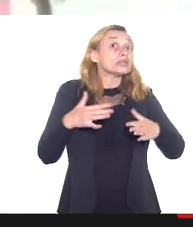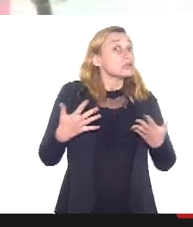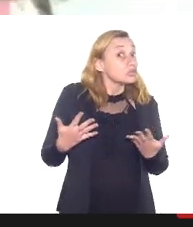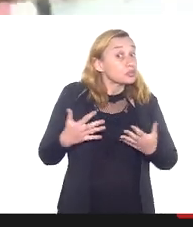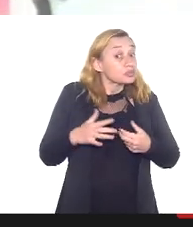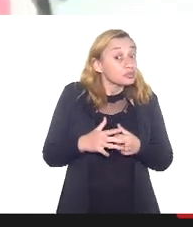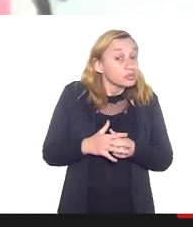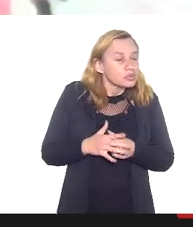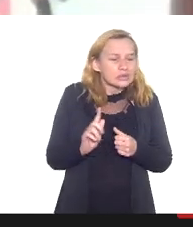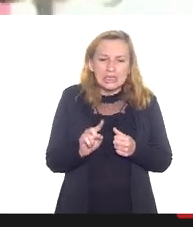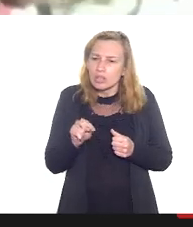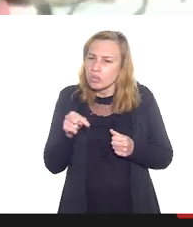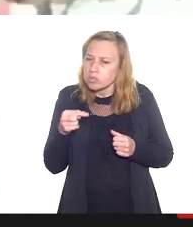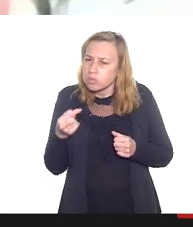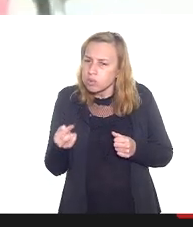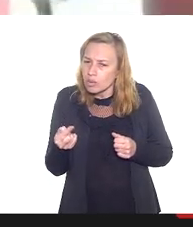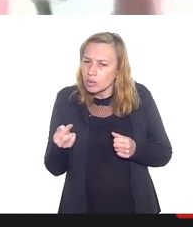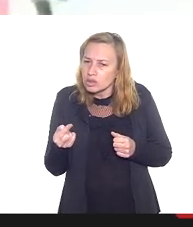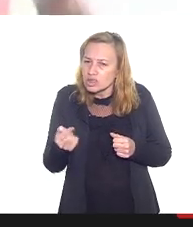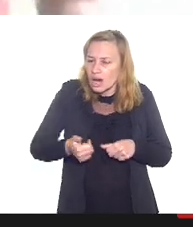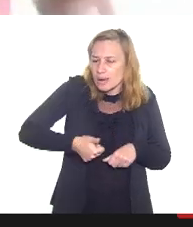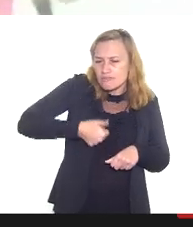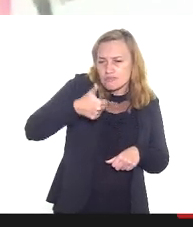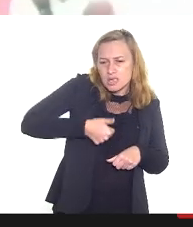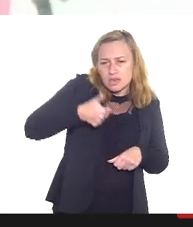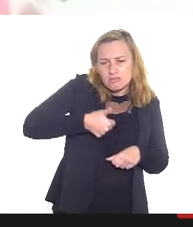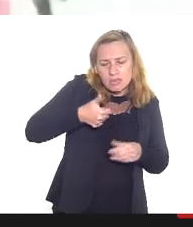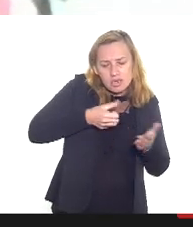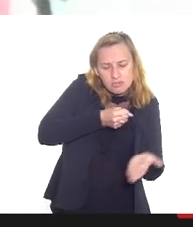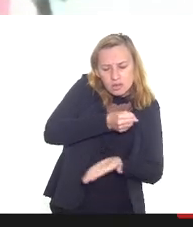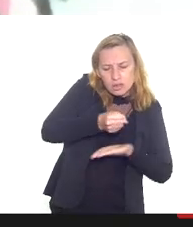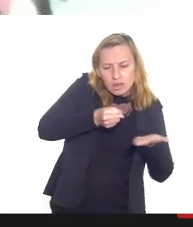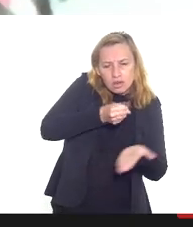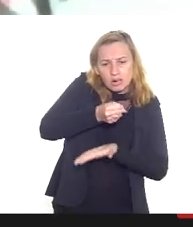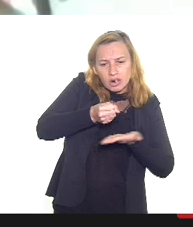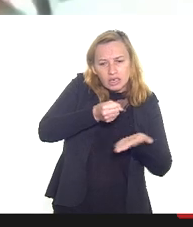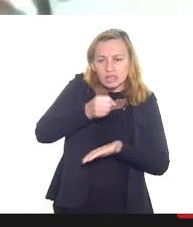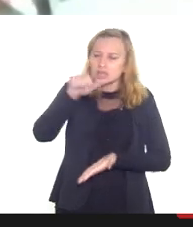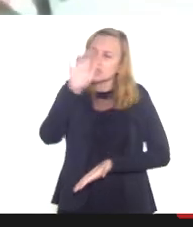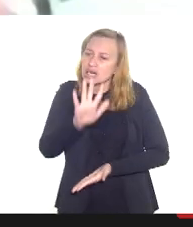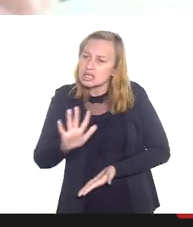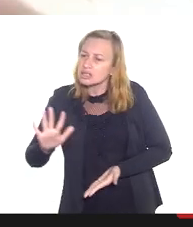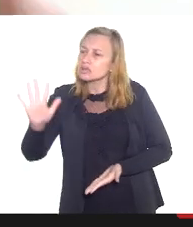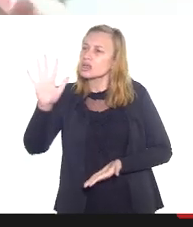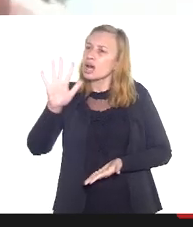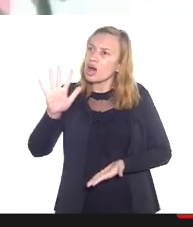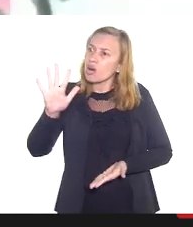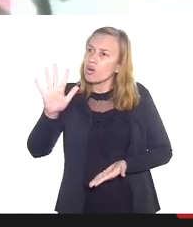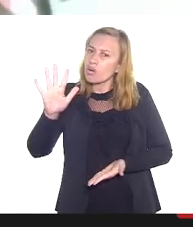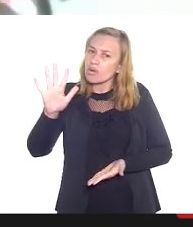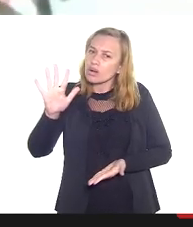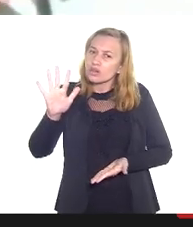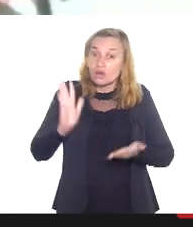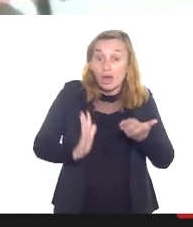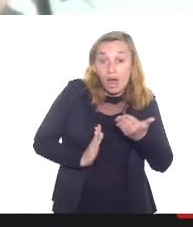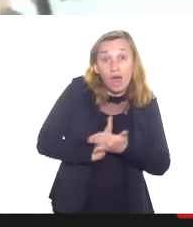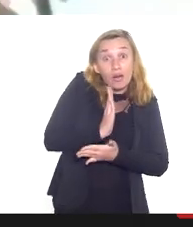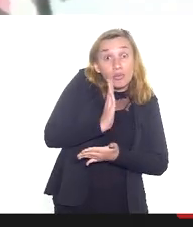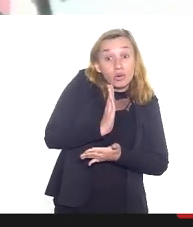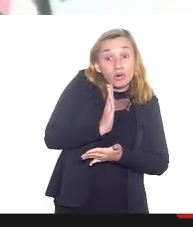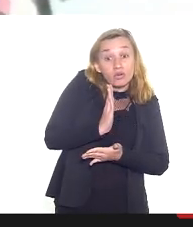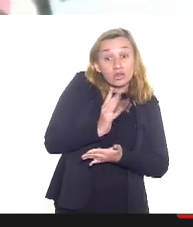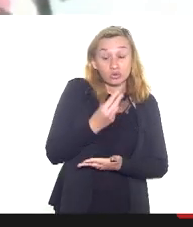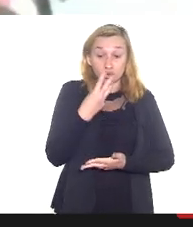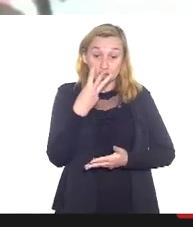E aí, logo quando a primeira parte da base nacional ela foi aprovada, com